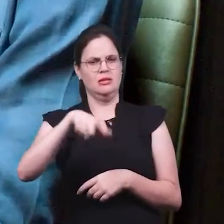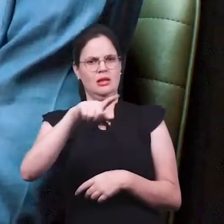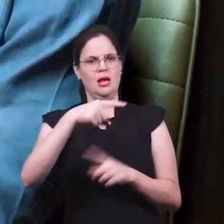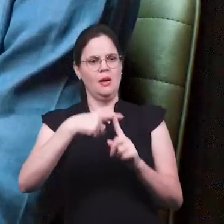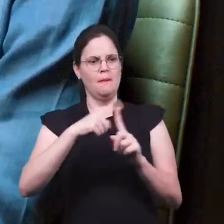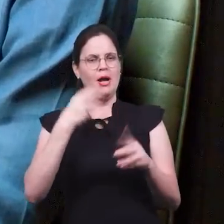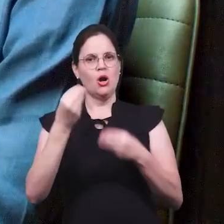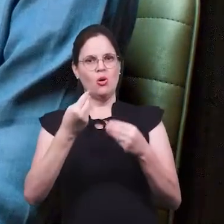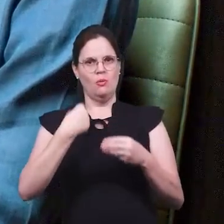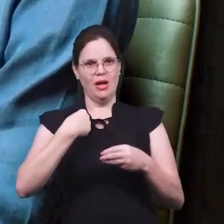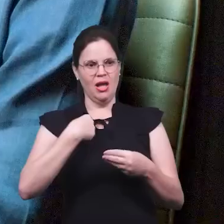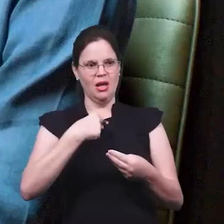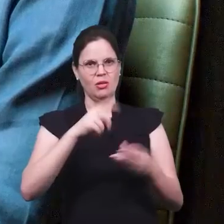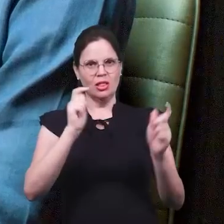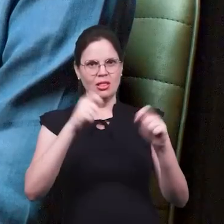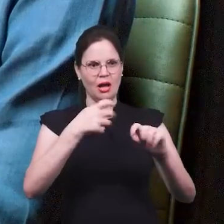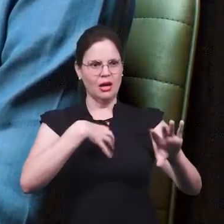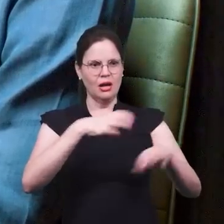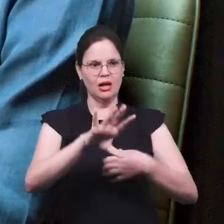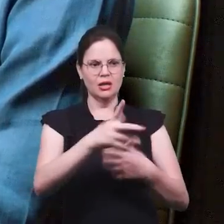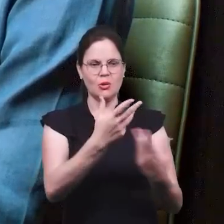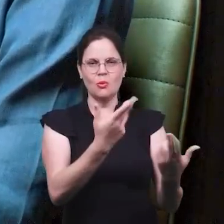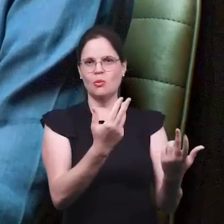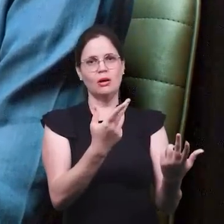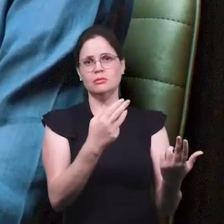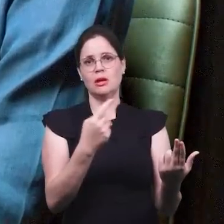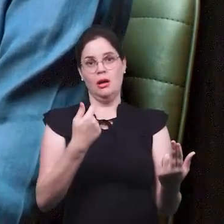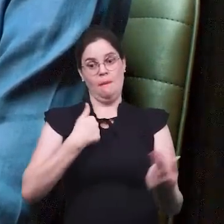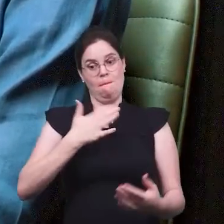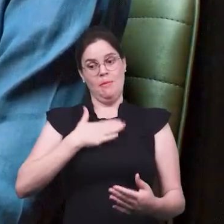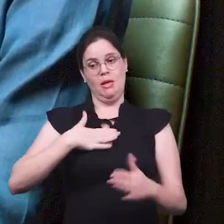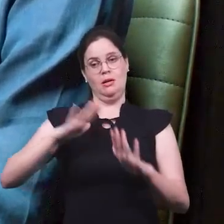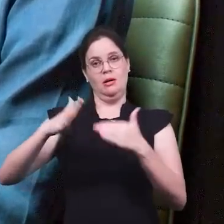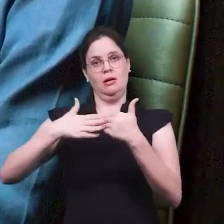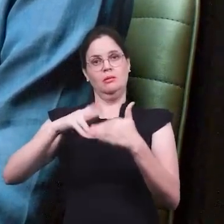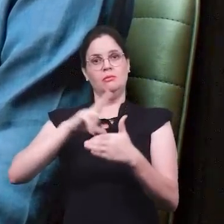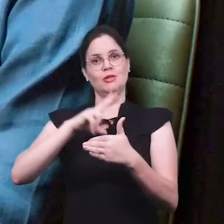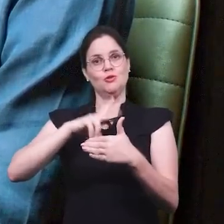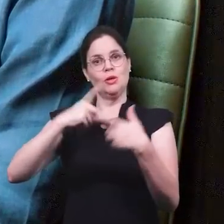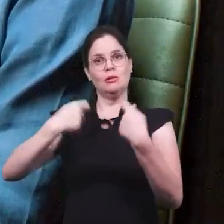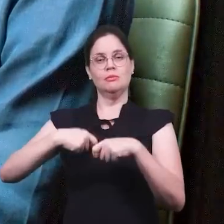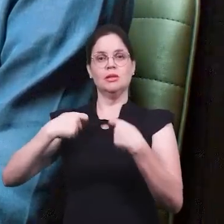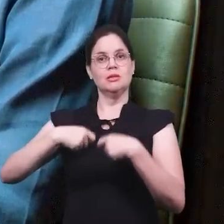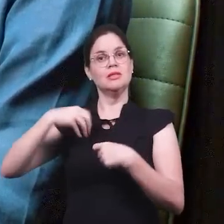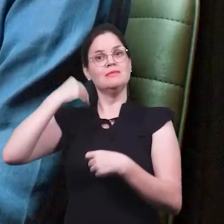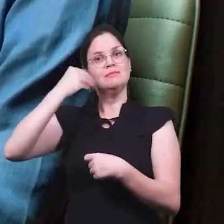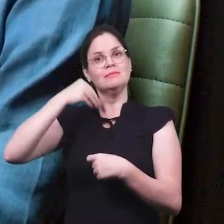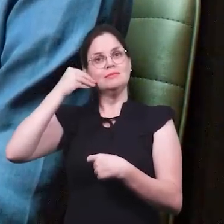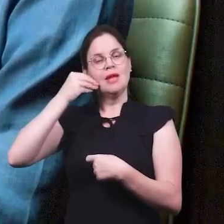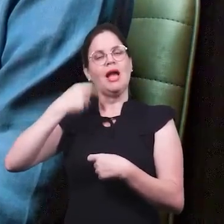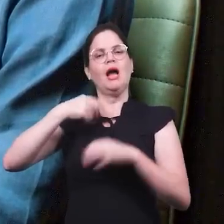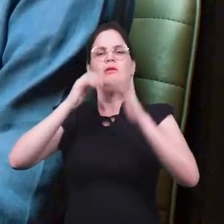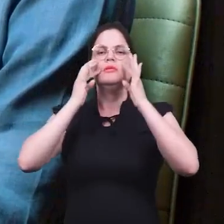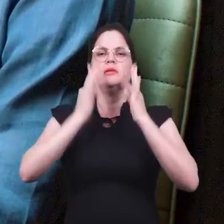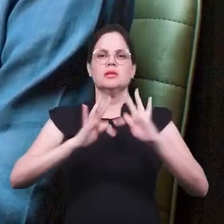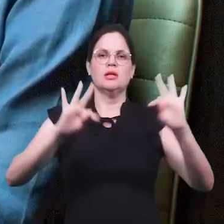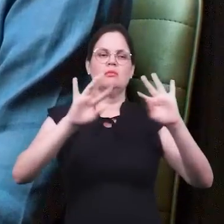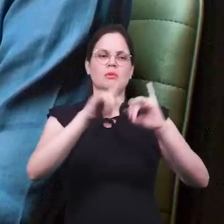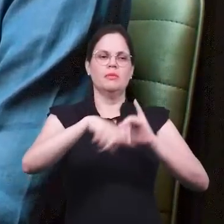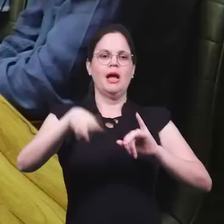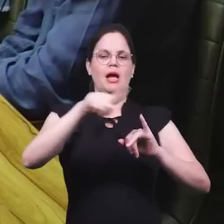das experiências das pessoas. A gente precisa viver a nossa experiência e contar para que mais pessoas possam ter as experiências delas com o